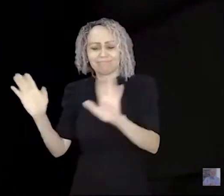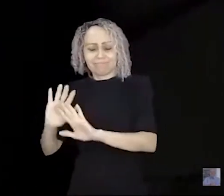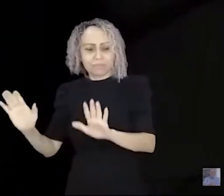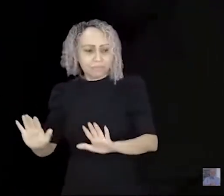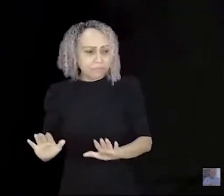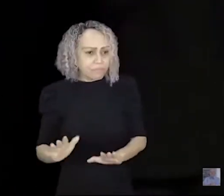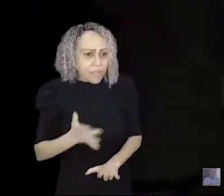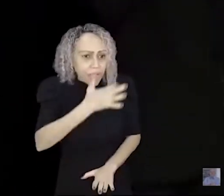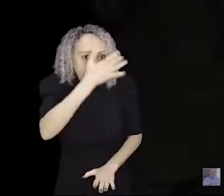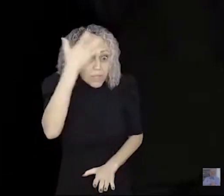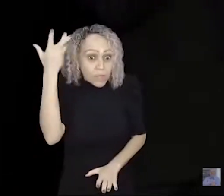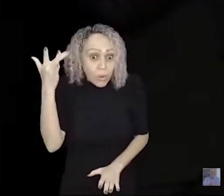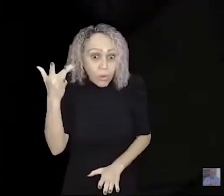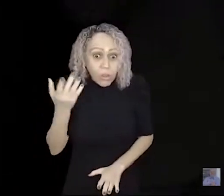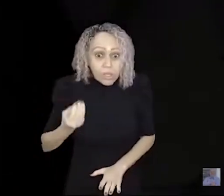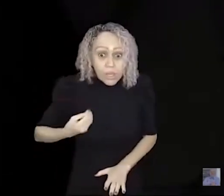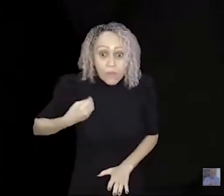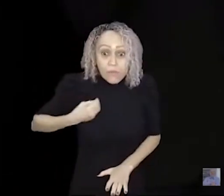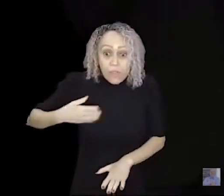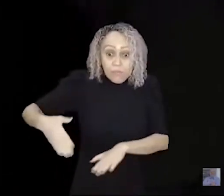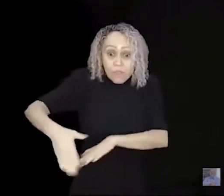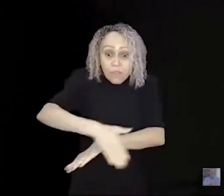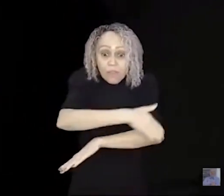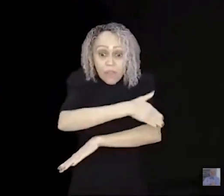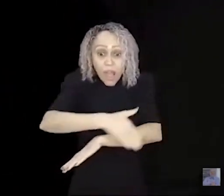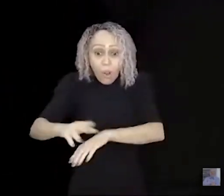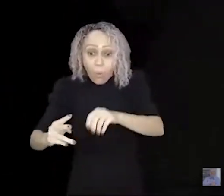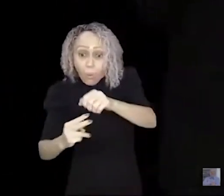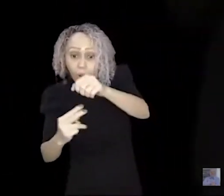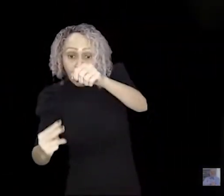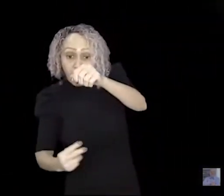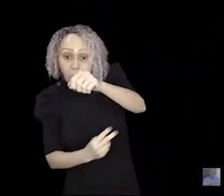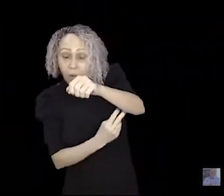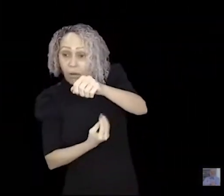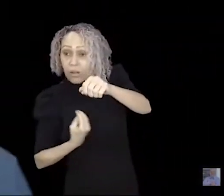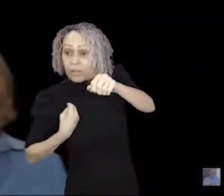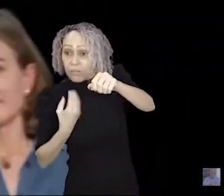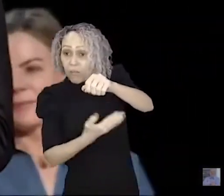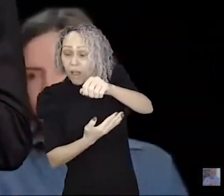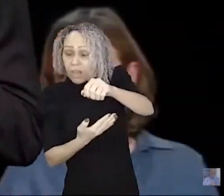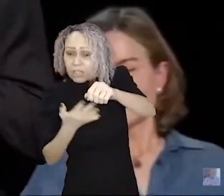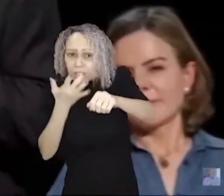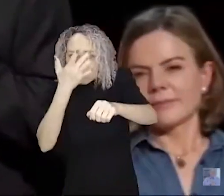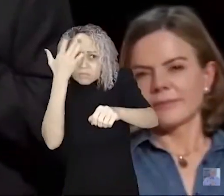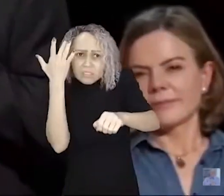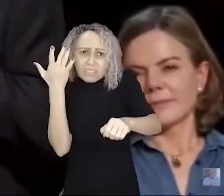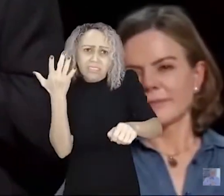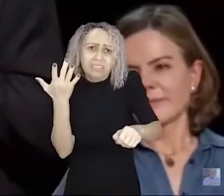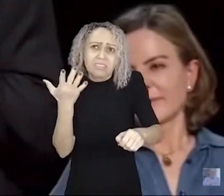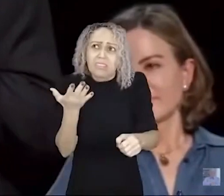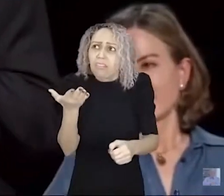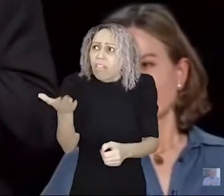estão pedindo. Eu, se pudesse dizer para essas pessoas, votem para casa.